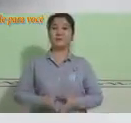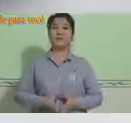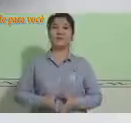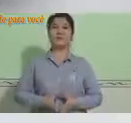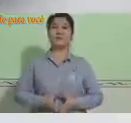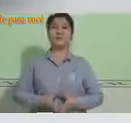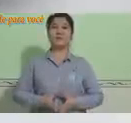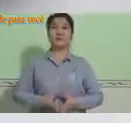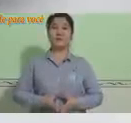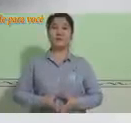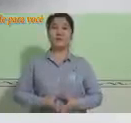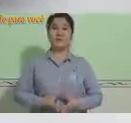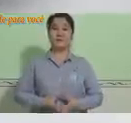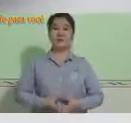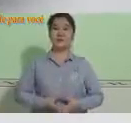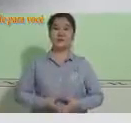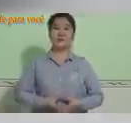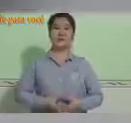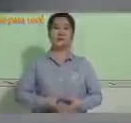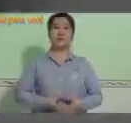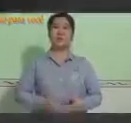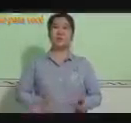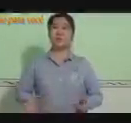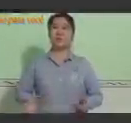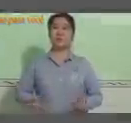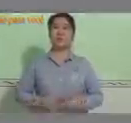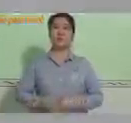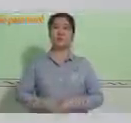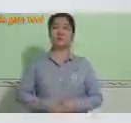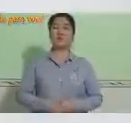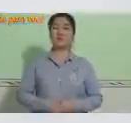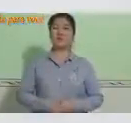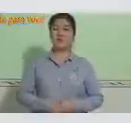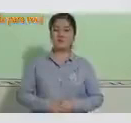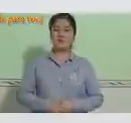colocação onde o desmaio ponto e vírgula corrimento vaginal